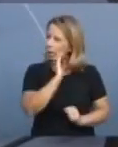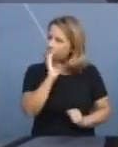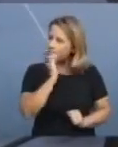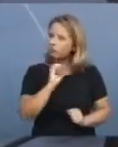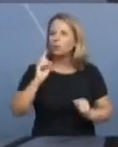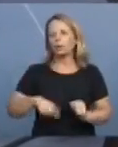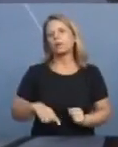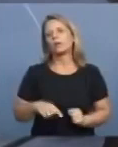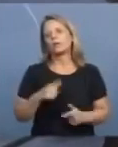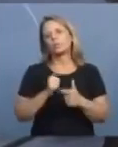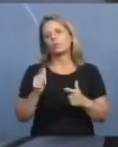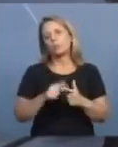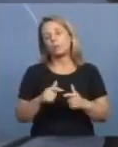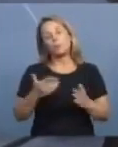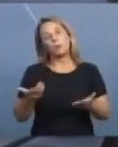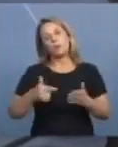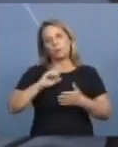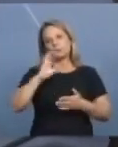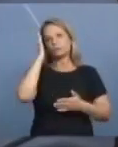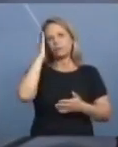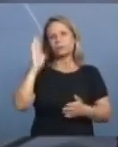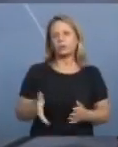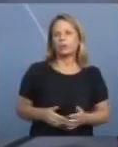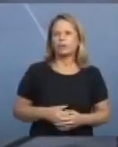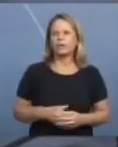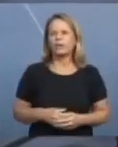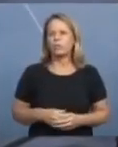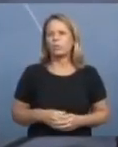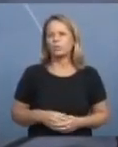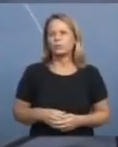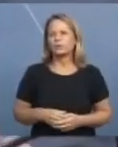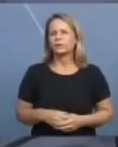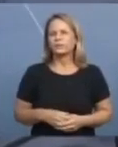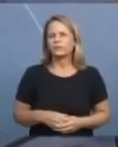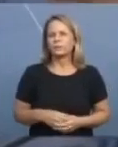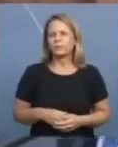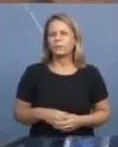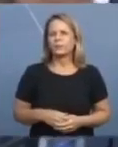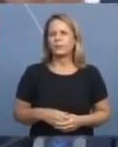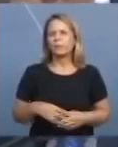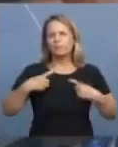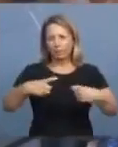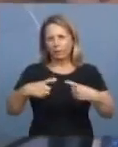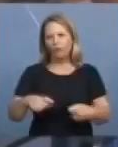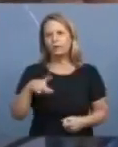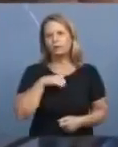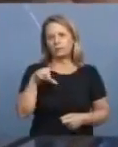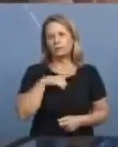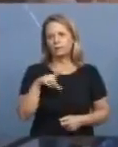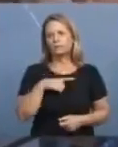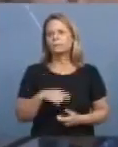são previstas pagamento pessoa previsto realmente nós temos guerra nós não